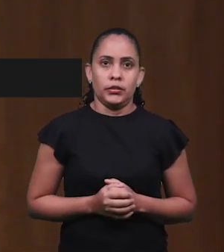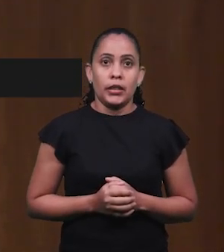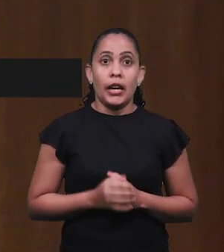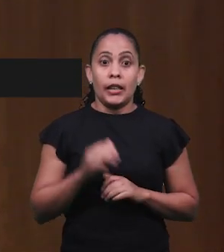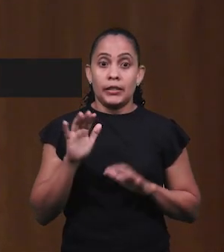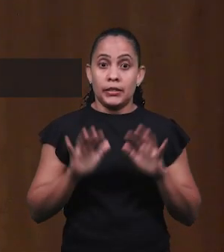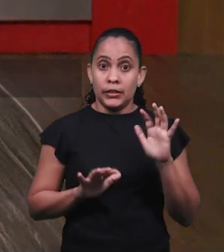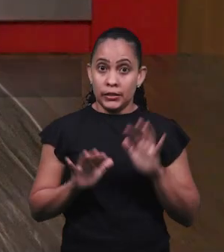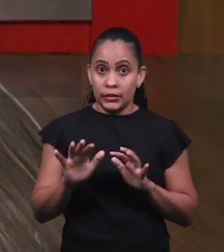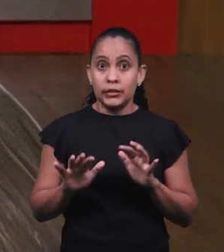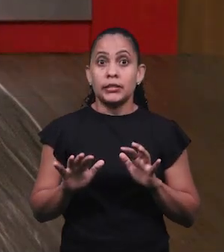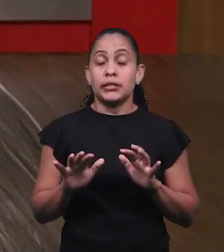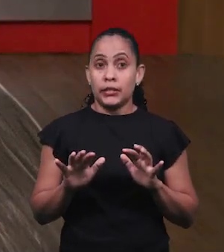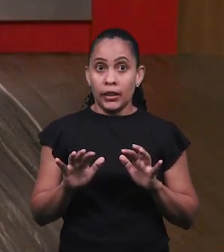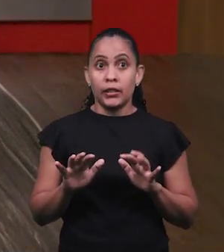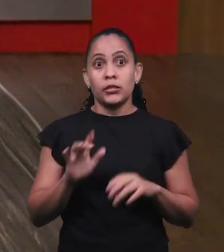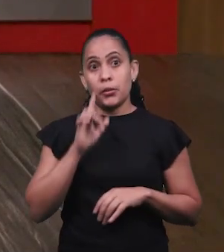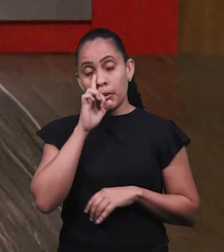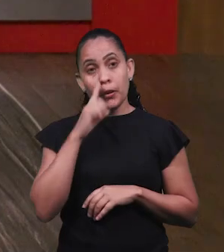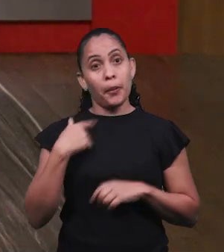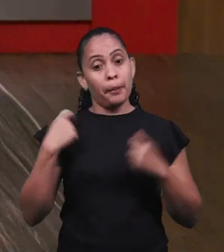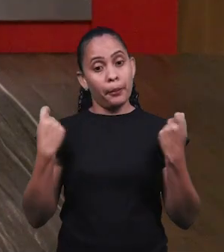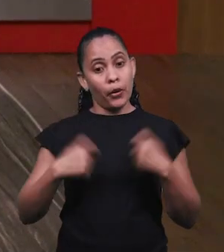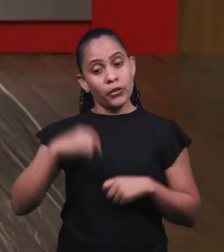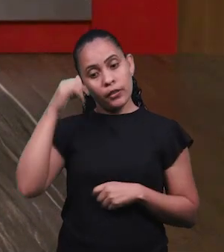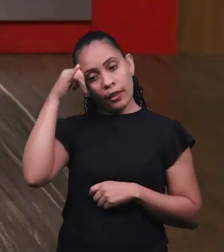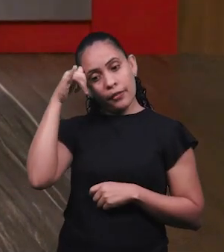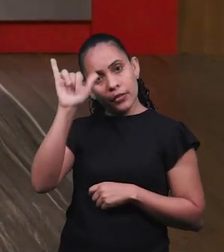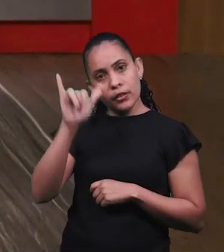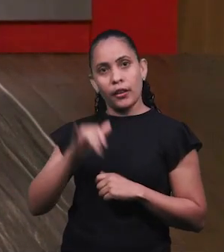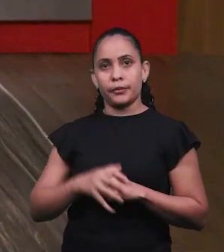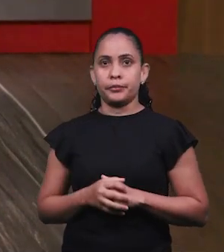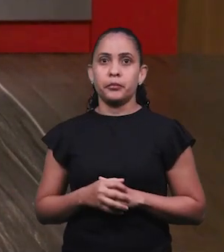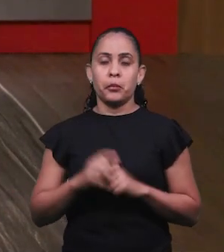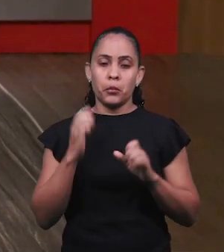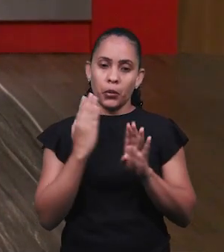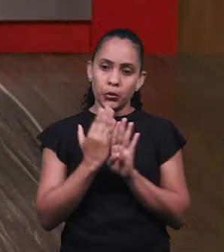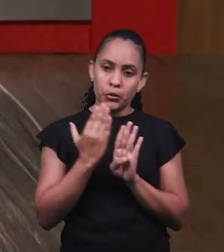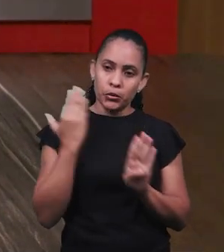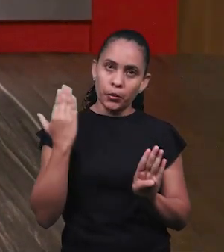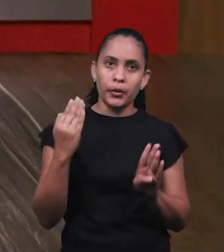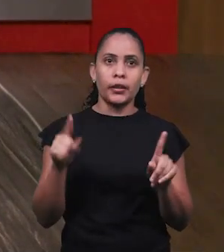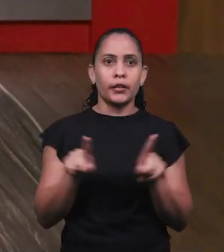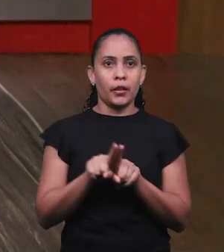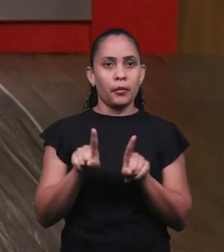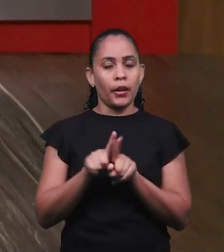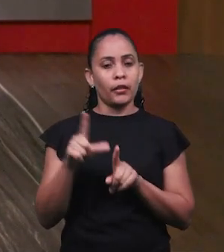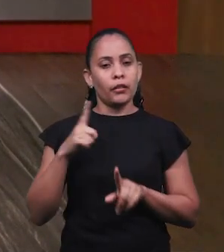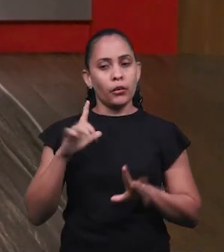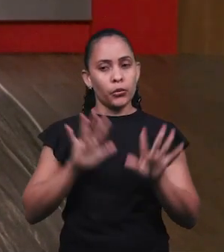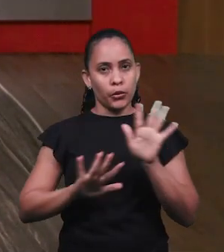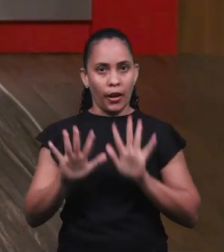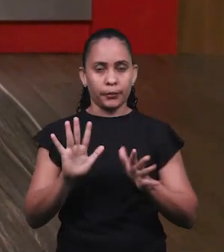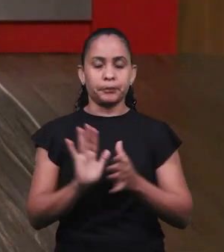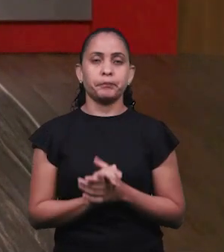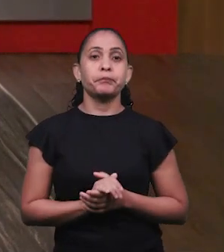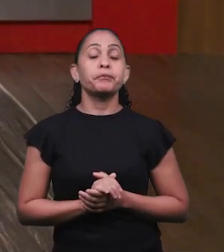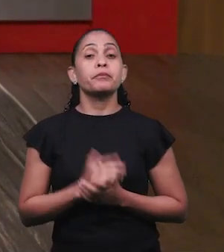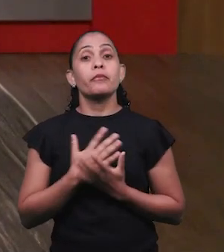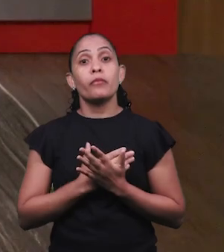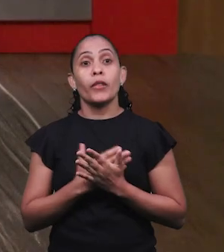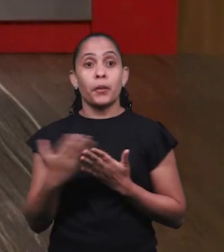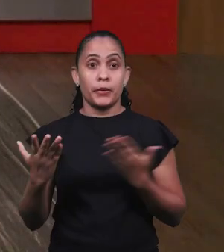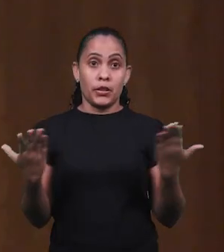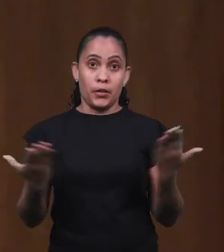de emergência e que às vezes pode até evitar, né? Sim. Se descobrir ou se tratar com antecedência. Então eu já vou começar